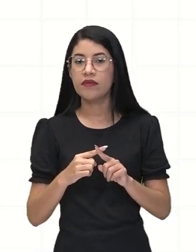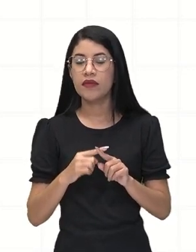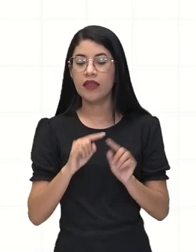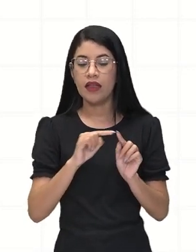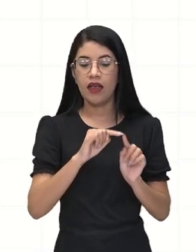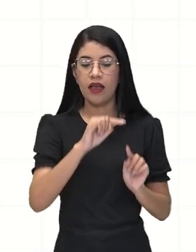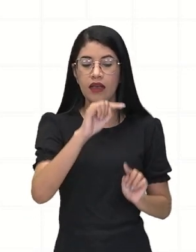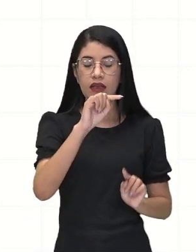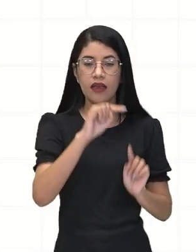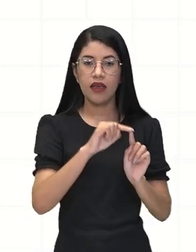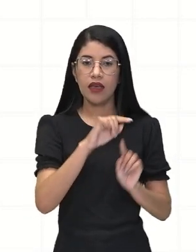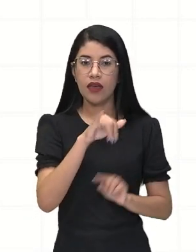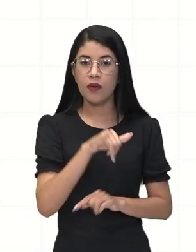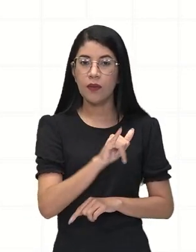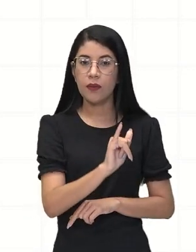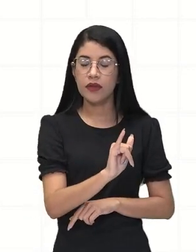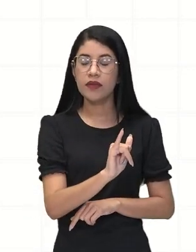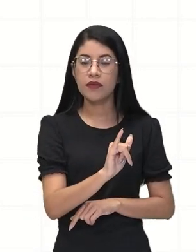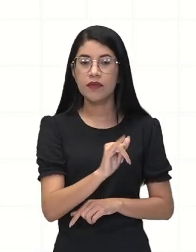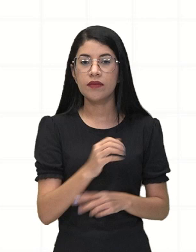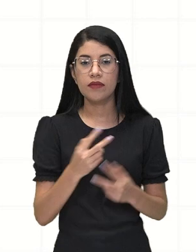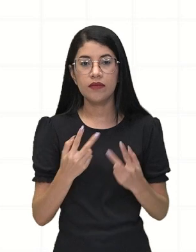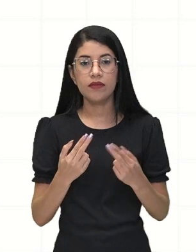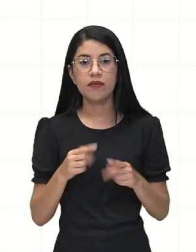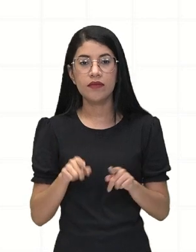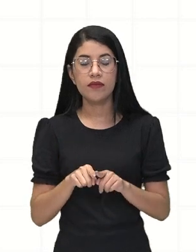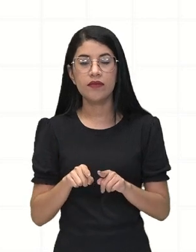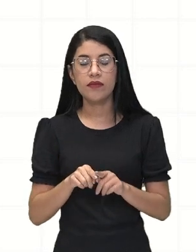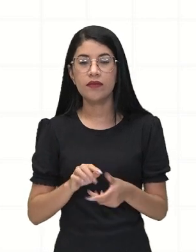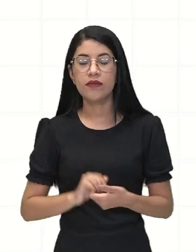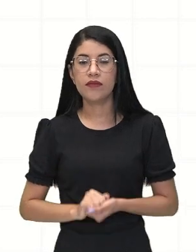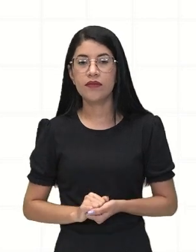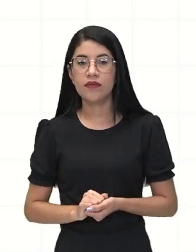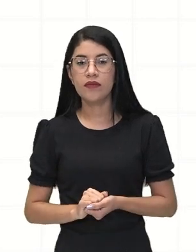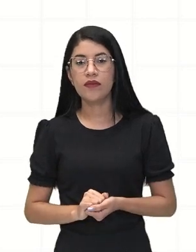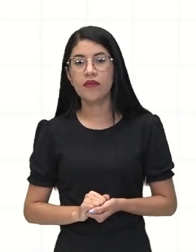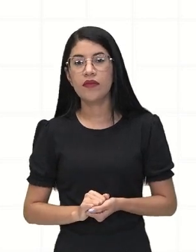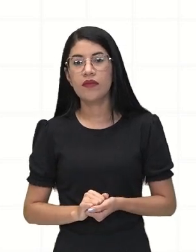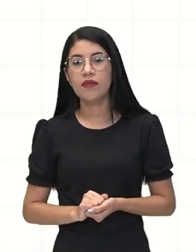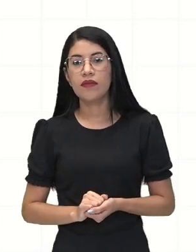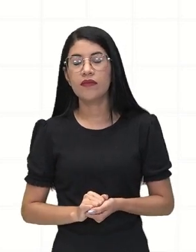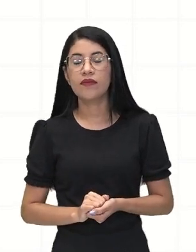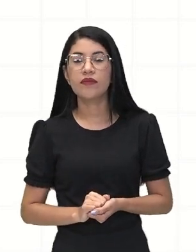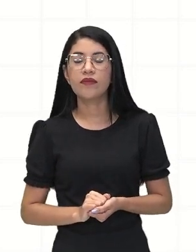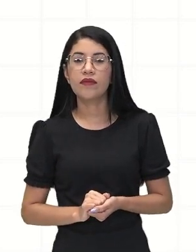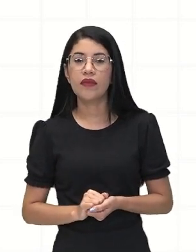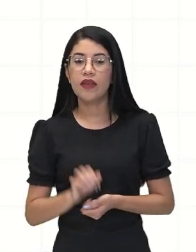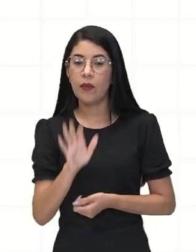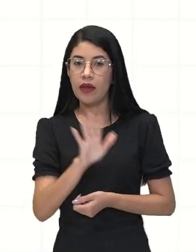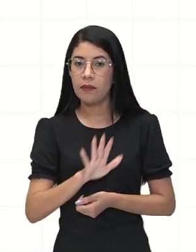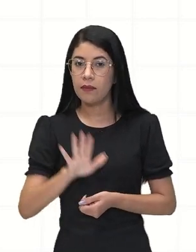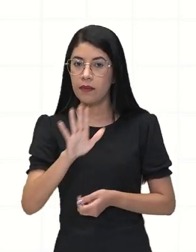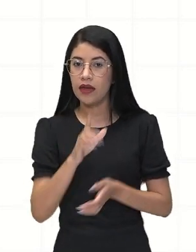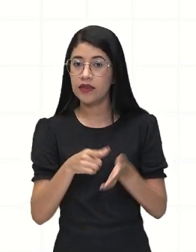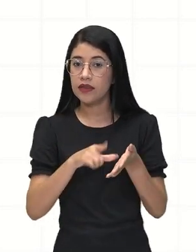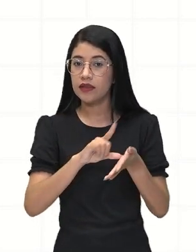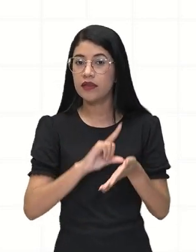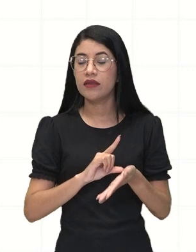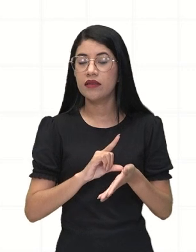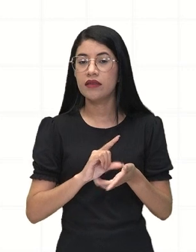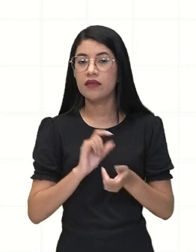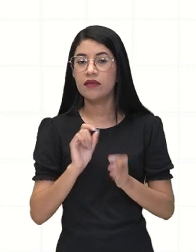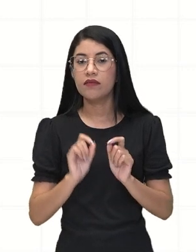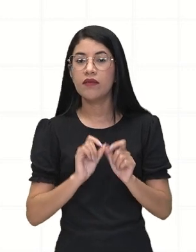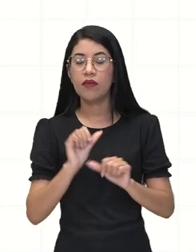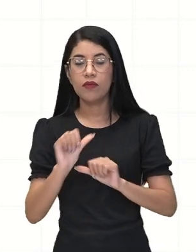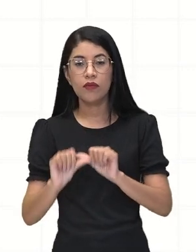altura Y, beleza? Então, aqui, ó, eu transformei aquela nossa figura